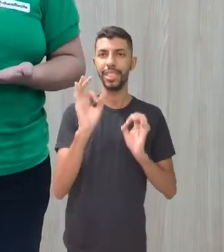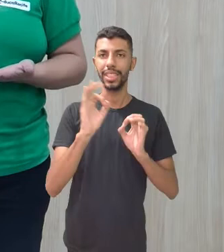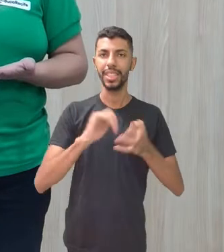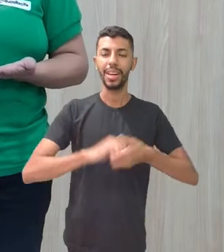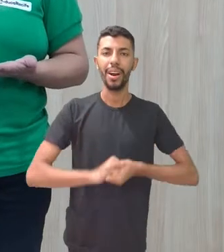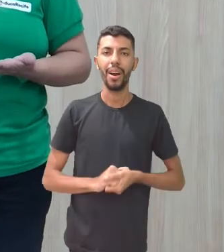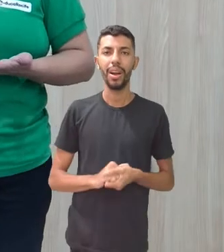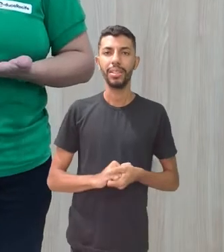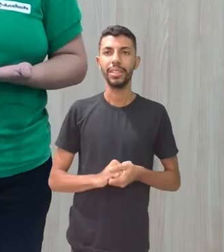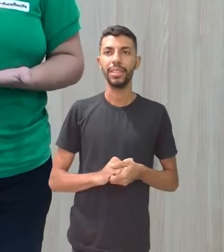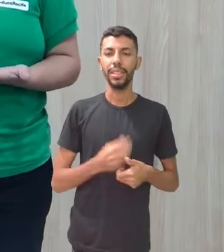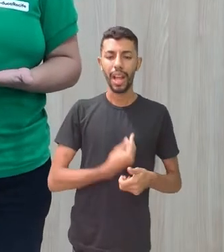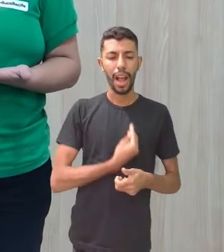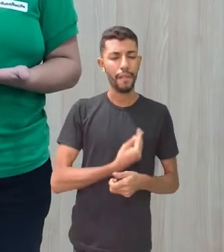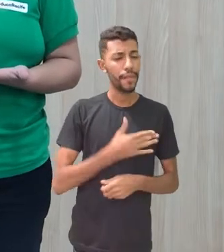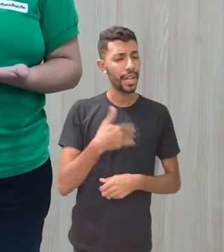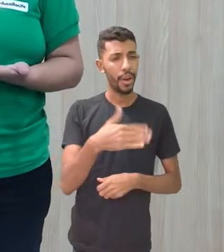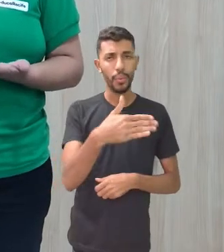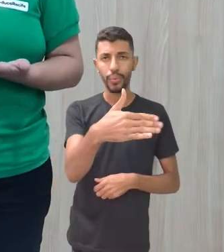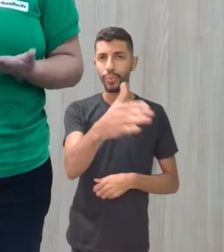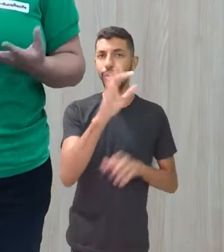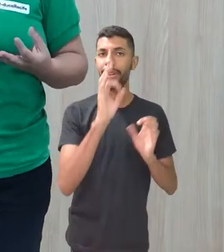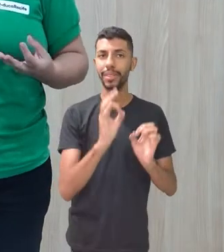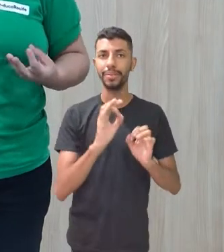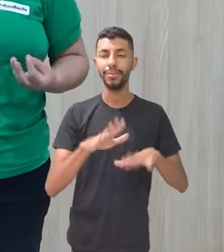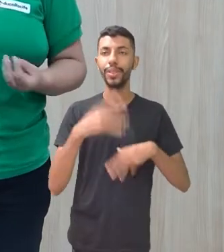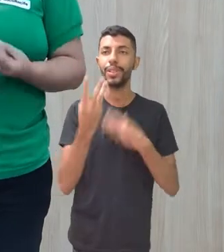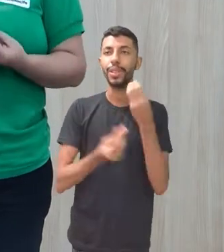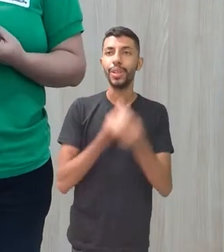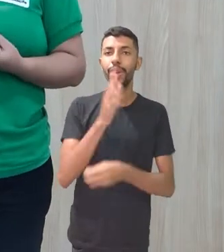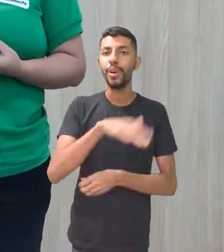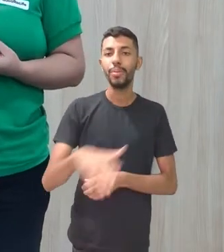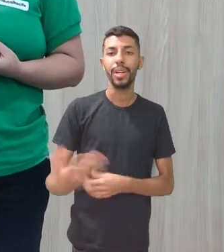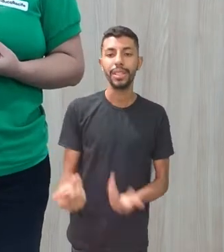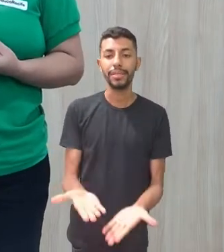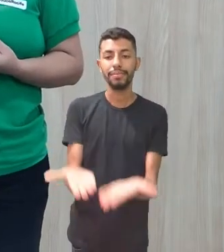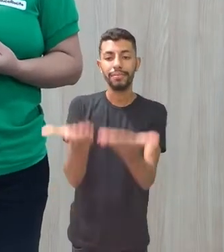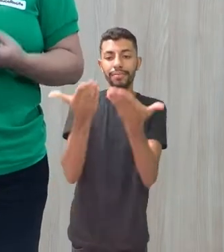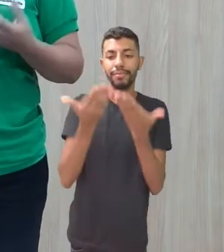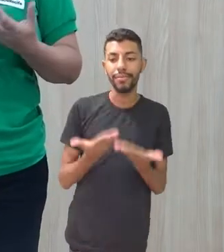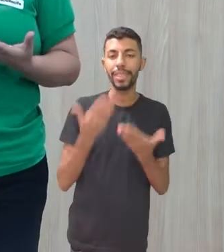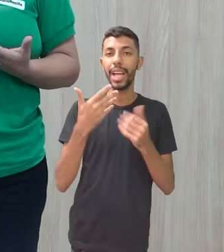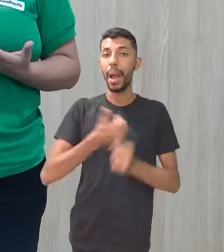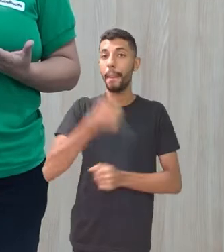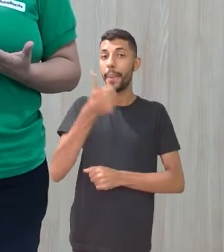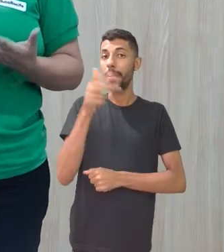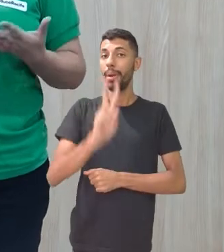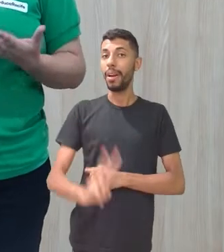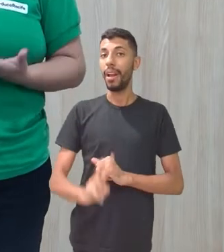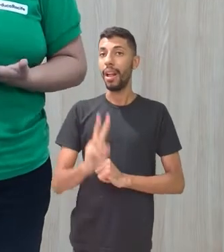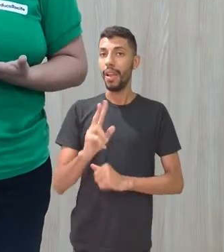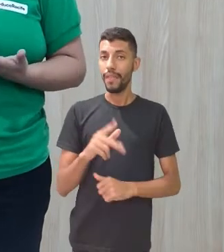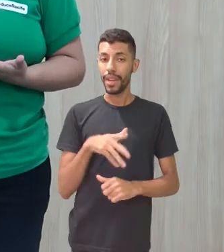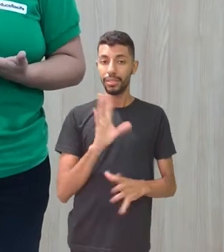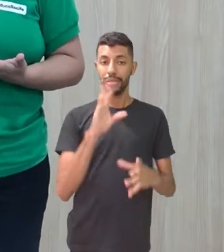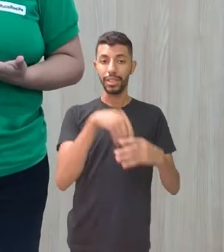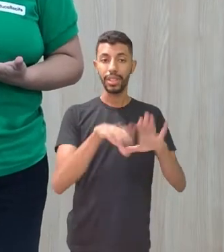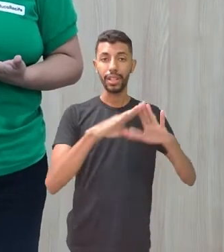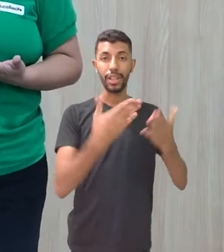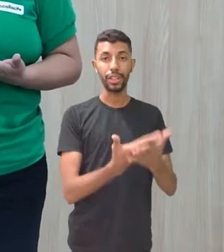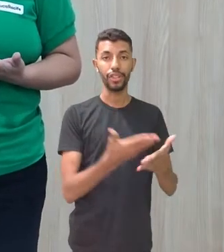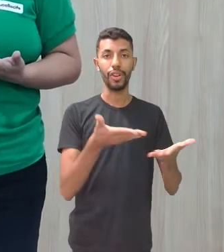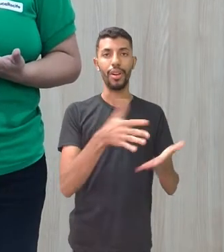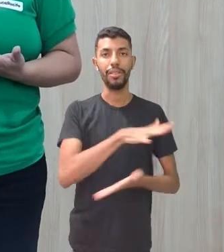restante da vida dessa criança. Não é? Como ela vai ser recebida pela primeira vez nessa sociedade que é